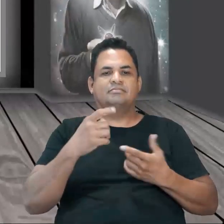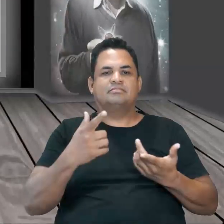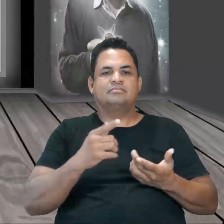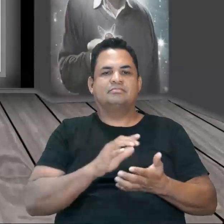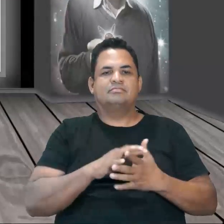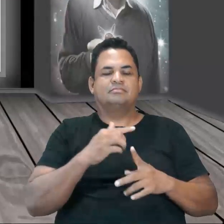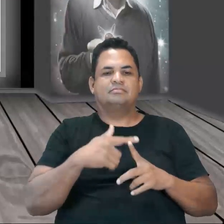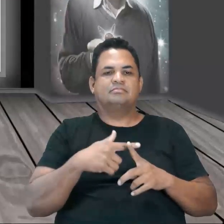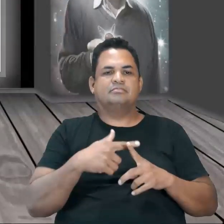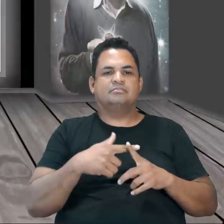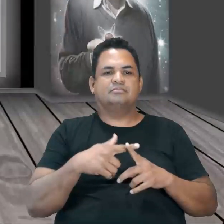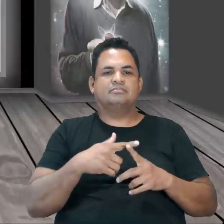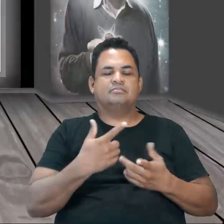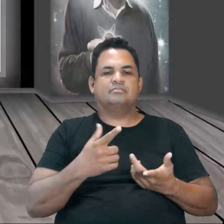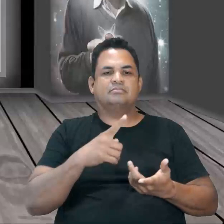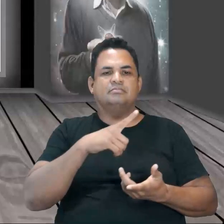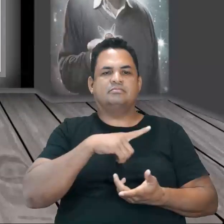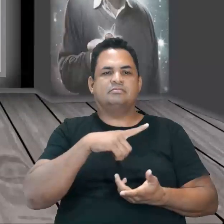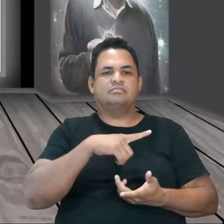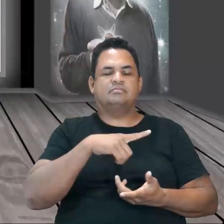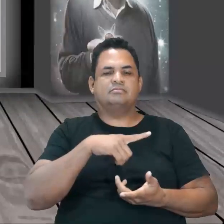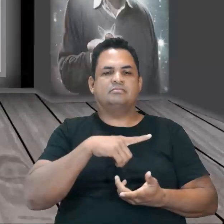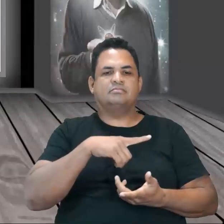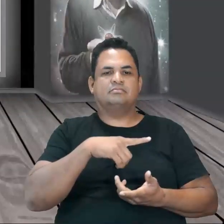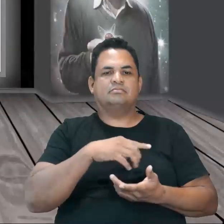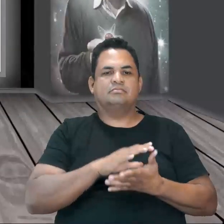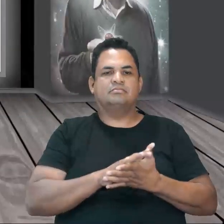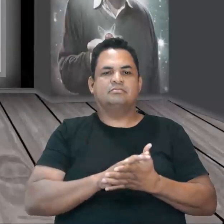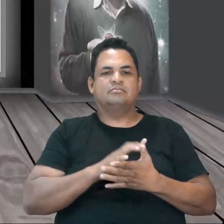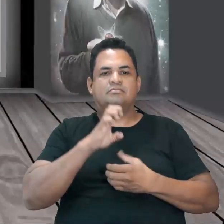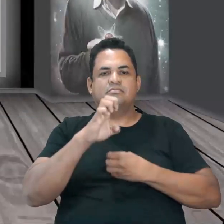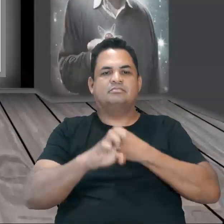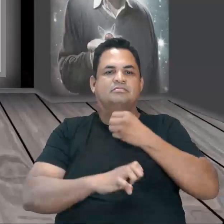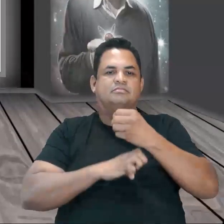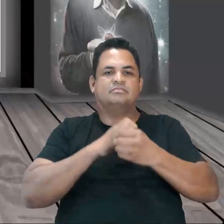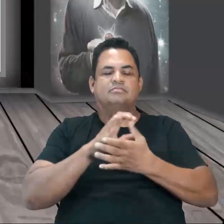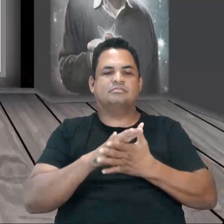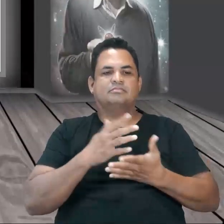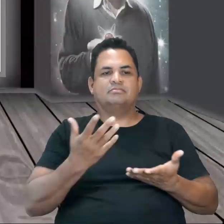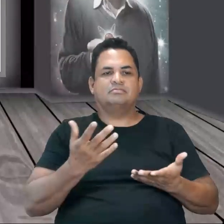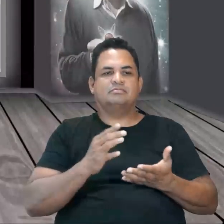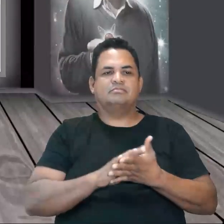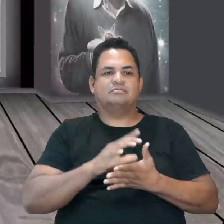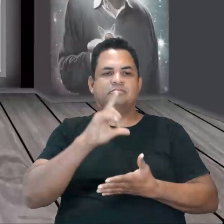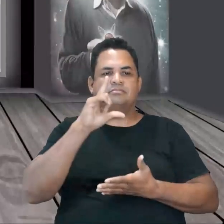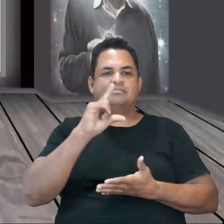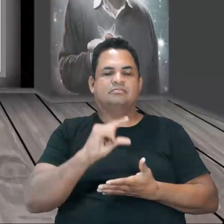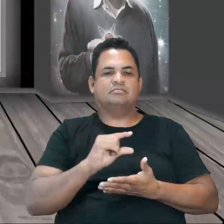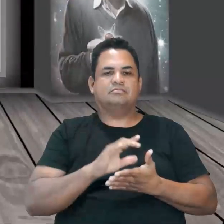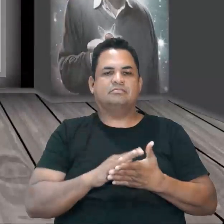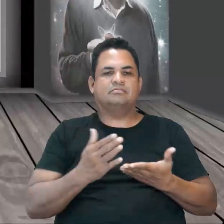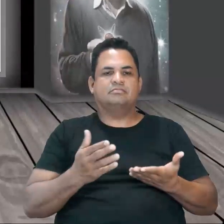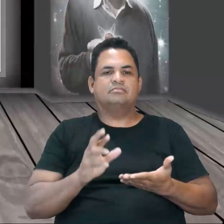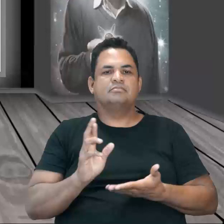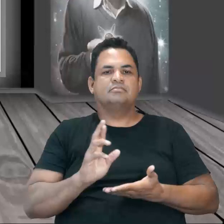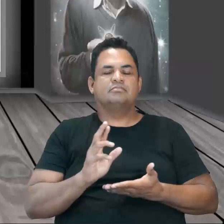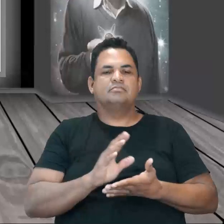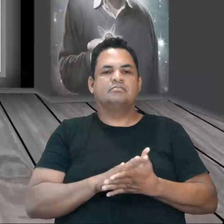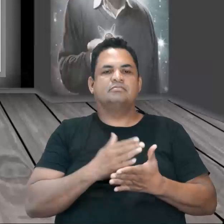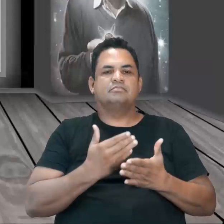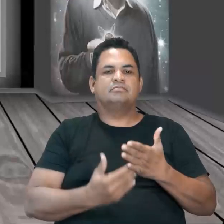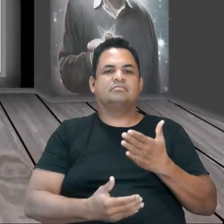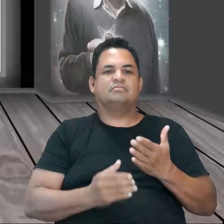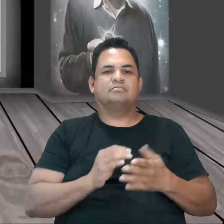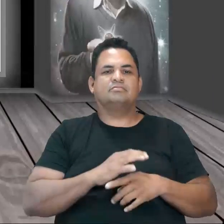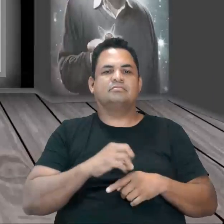ele ganha elétrons e perde valor numérico, né? Porque é negativo, ele vai diminuir. Então, quem perde, ganha. Então,